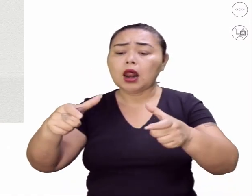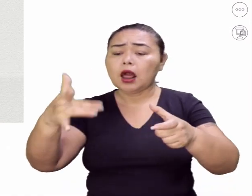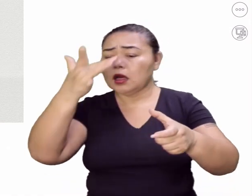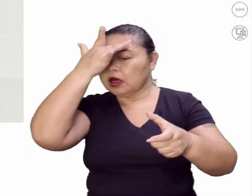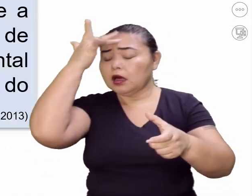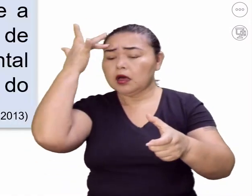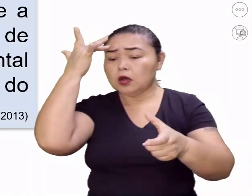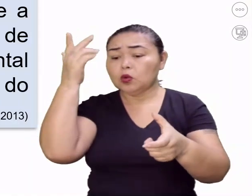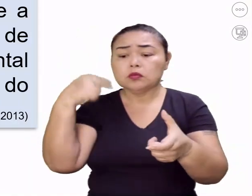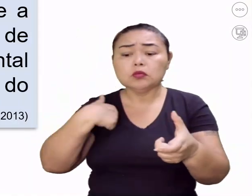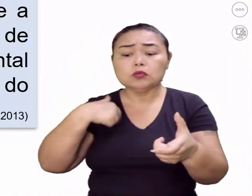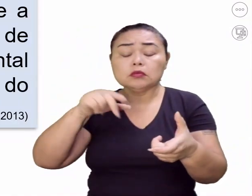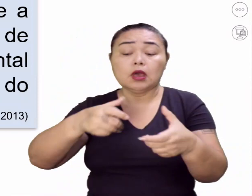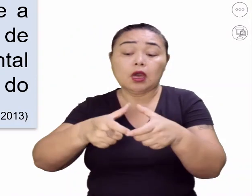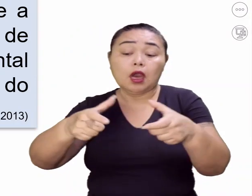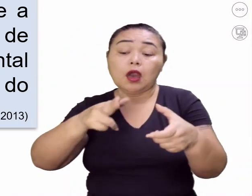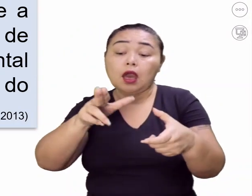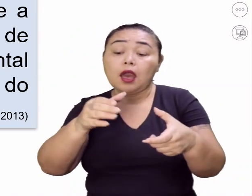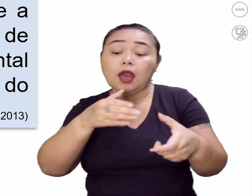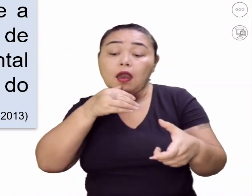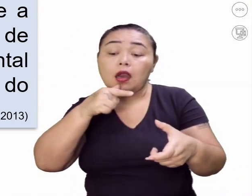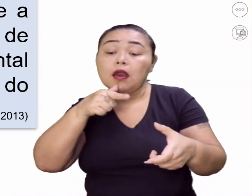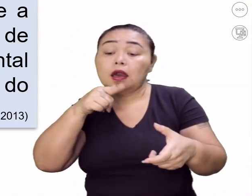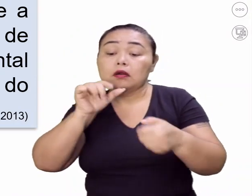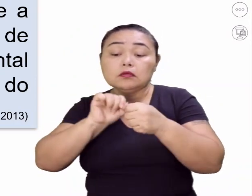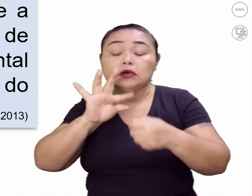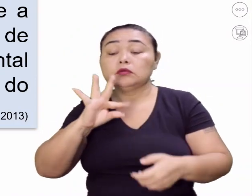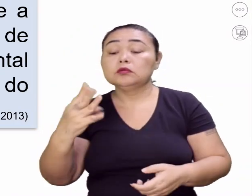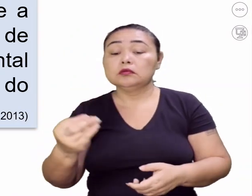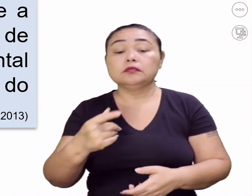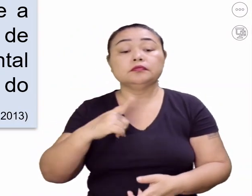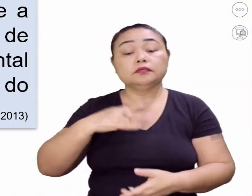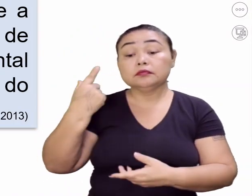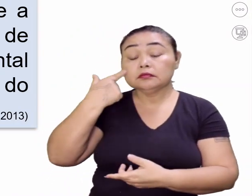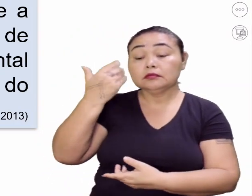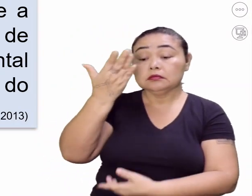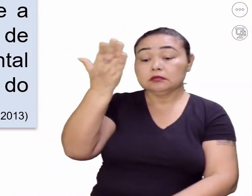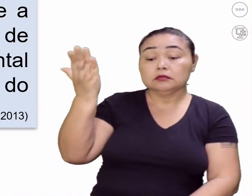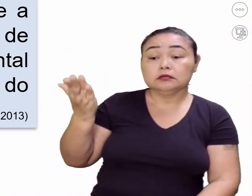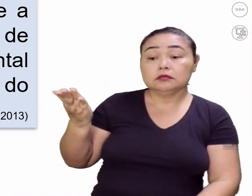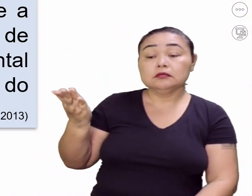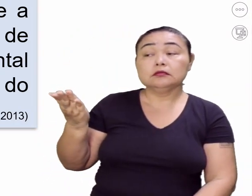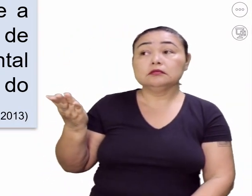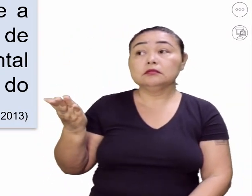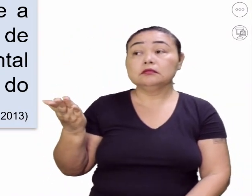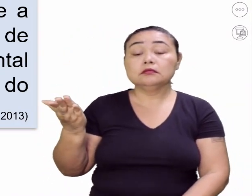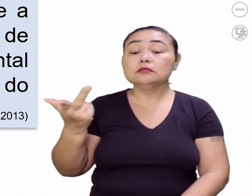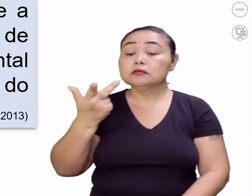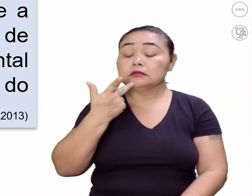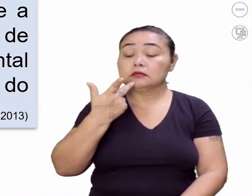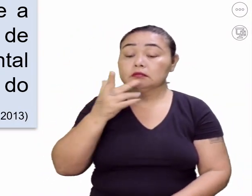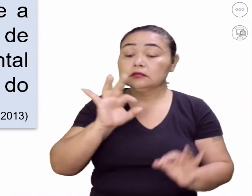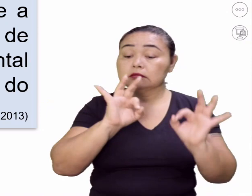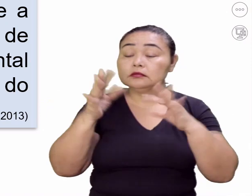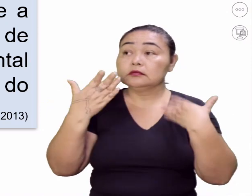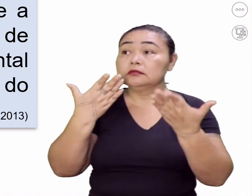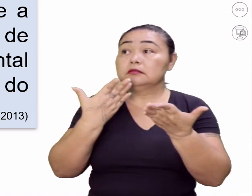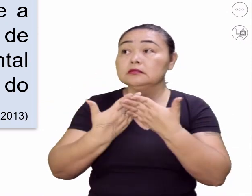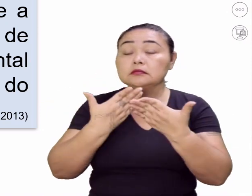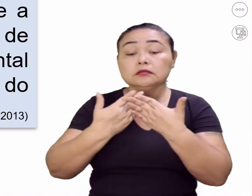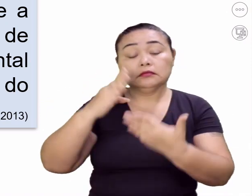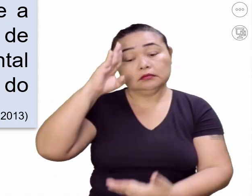né? Como a gente vê aqui nessa distribuição da água. Não é isso, Rogério? Exatamente. Falamos até durante a aula,